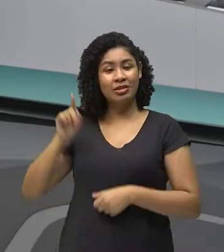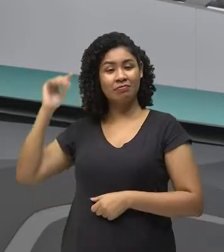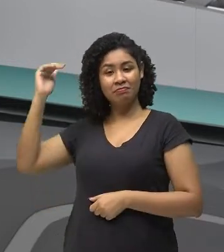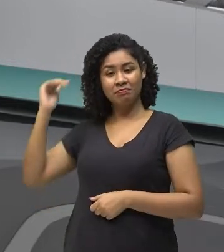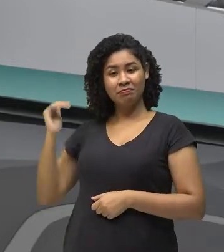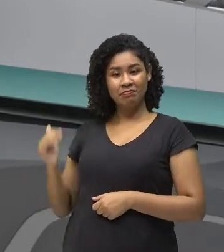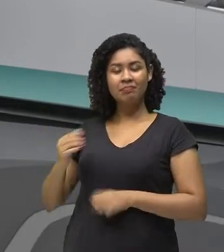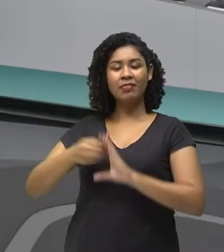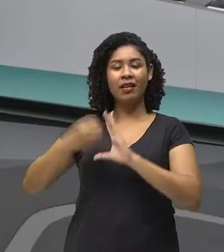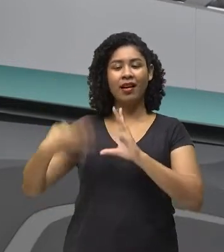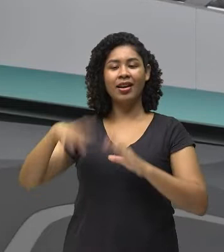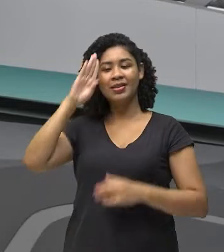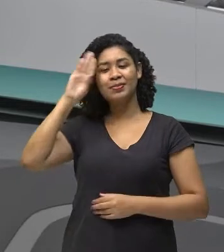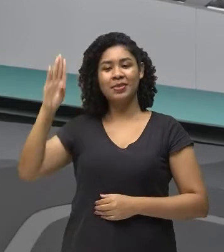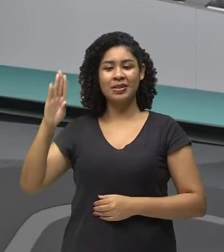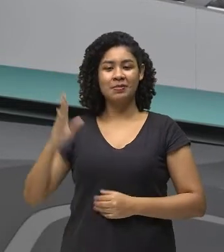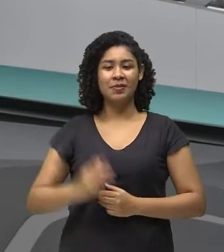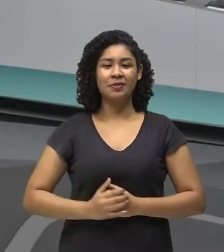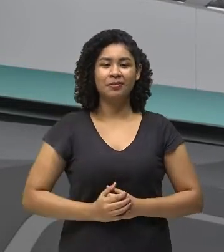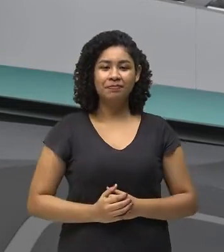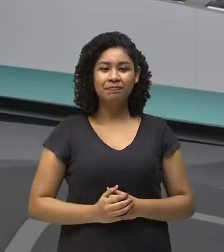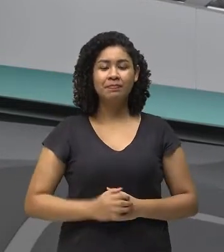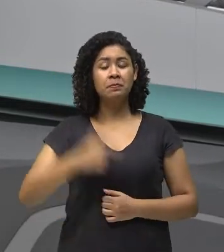skimming. Temos mais algumas, vamos dar uma olhada.